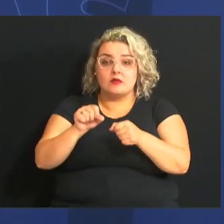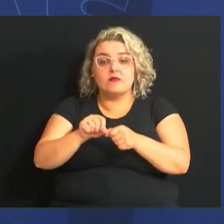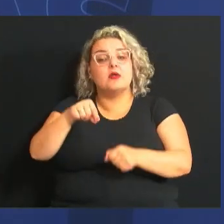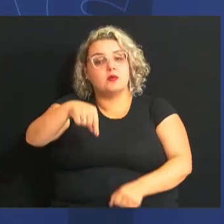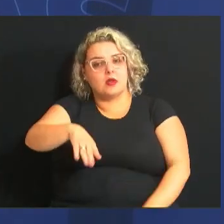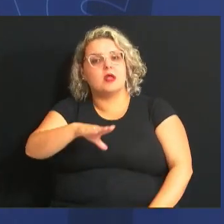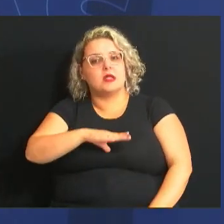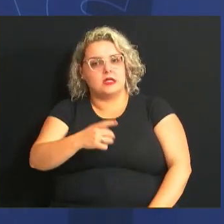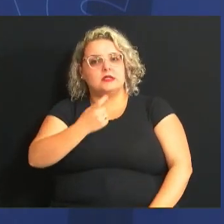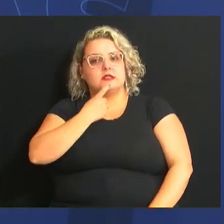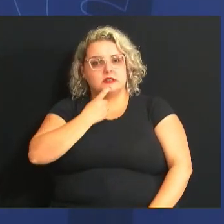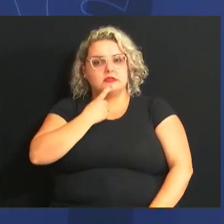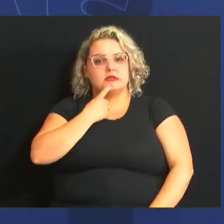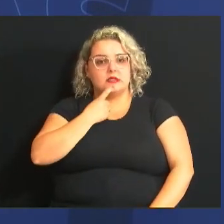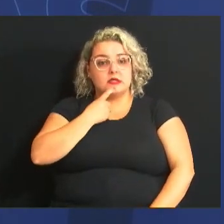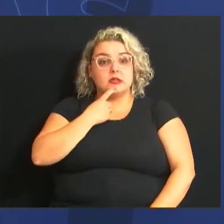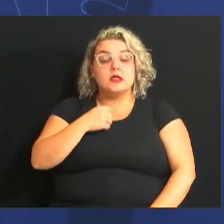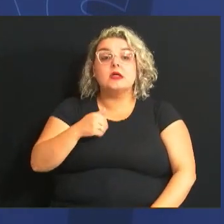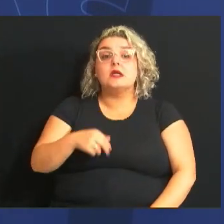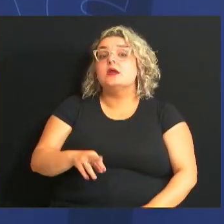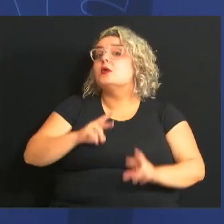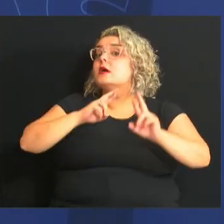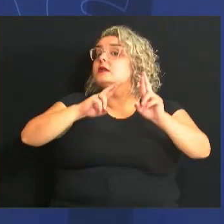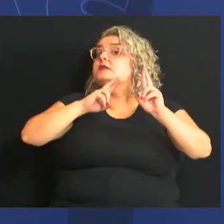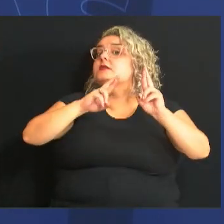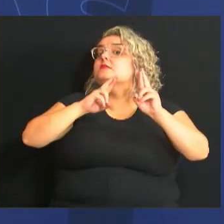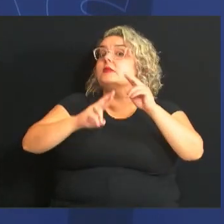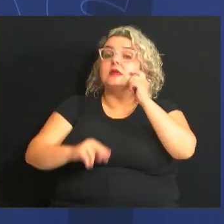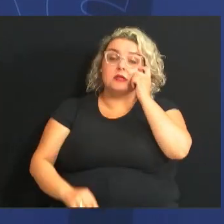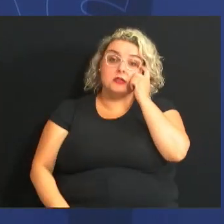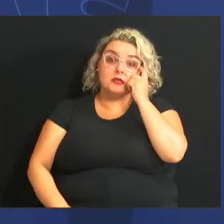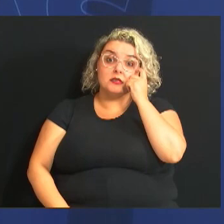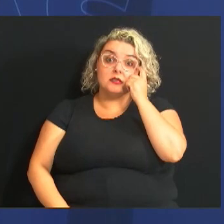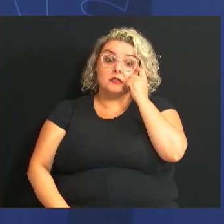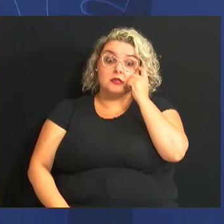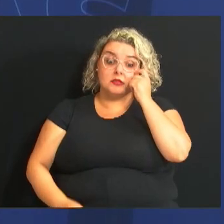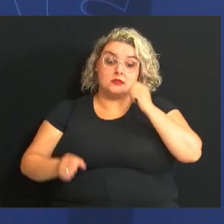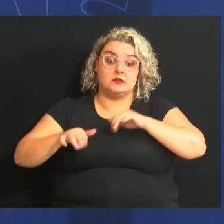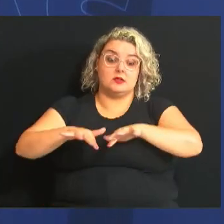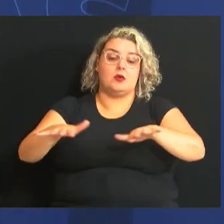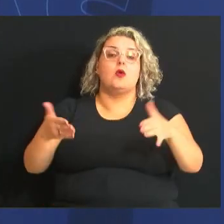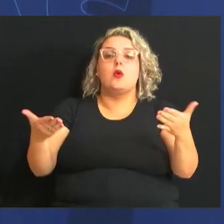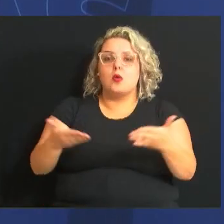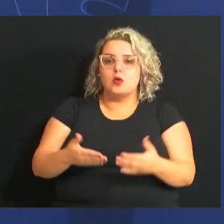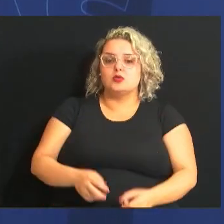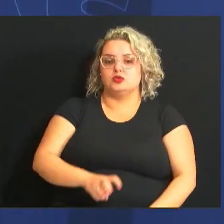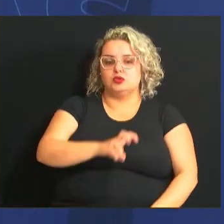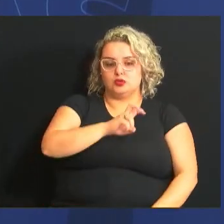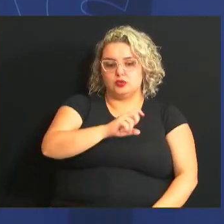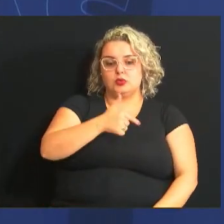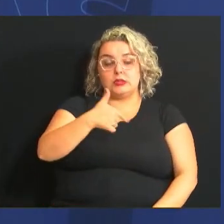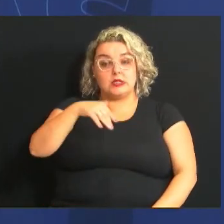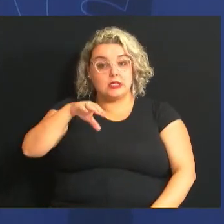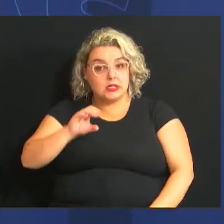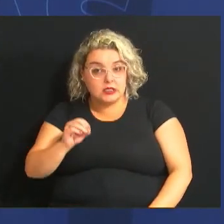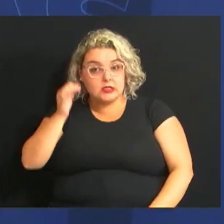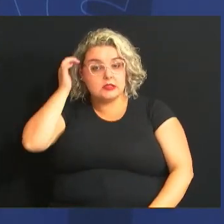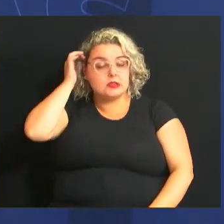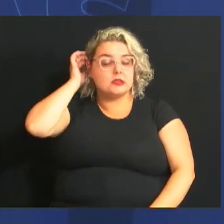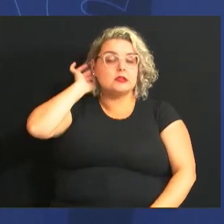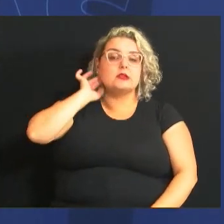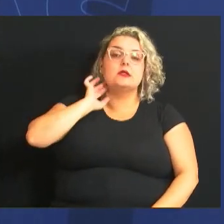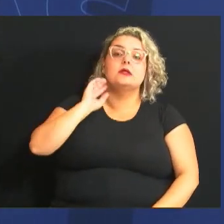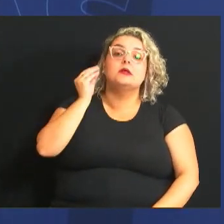de Campinas e com essa expectativa, né, de expansão, hoje com 520, tentando chegar a mais de